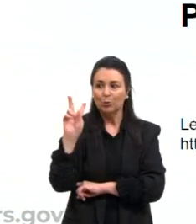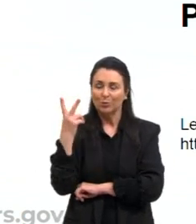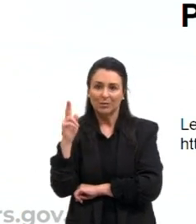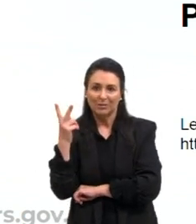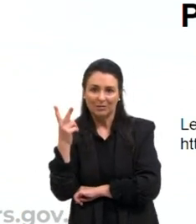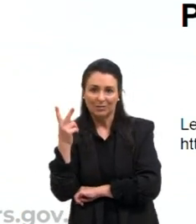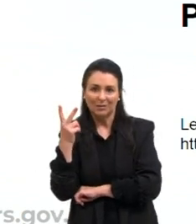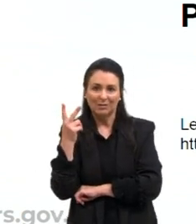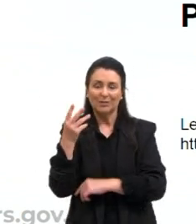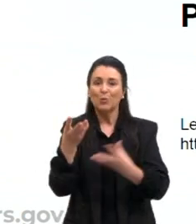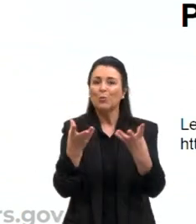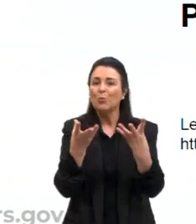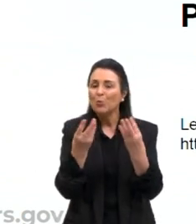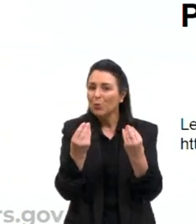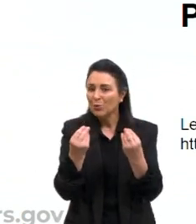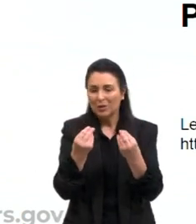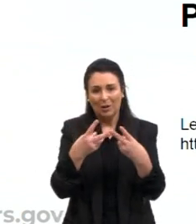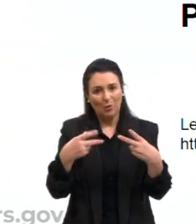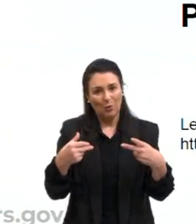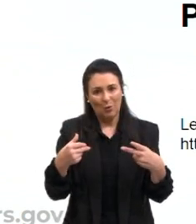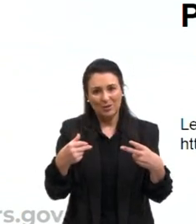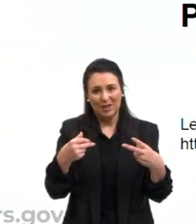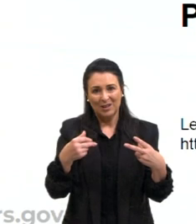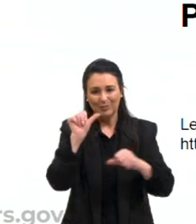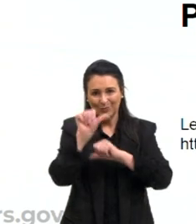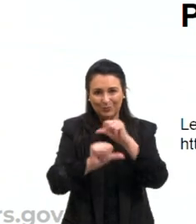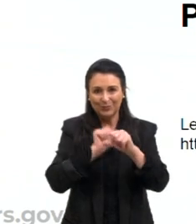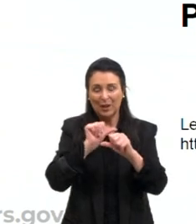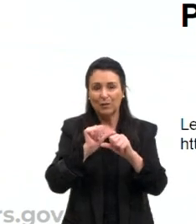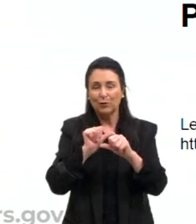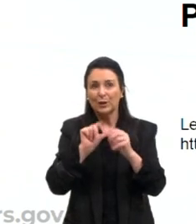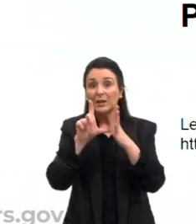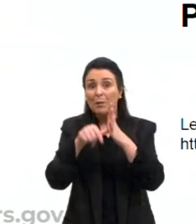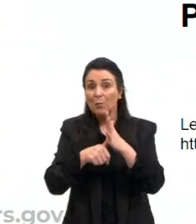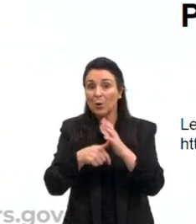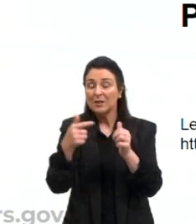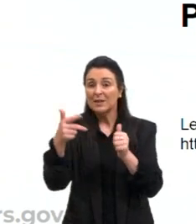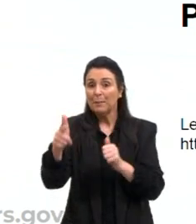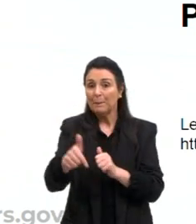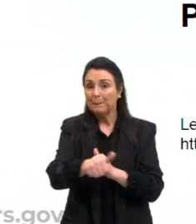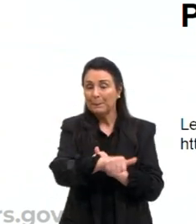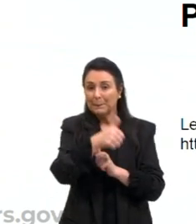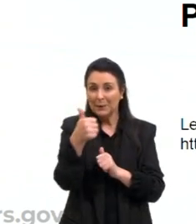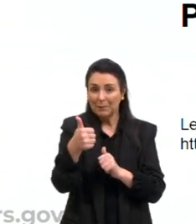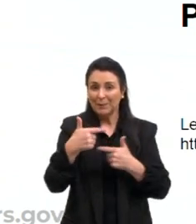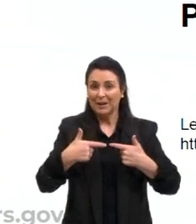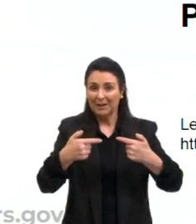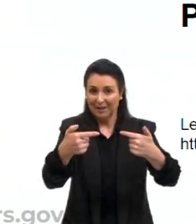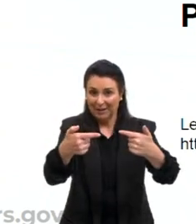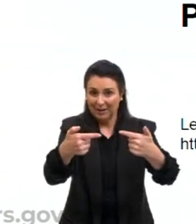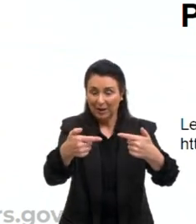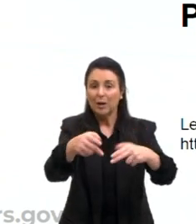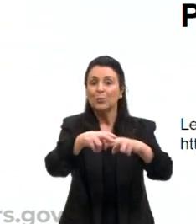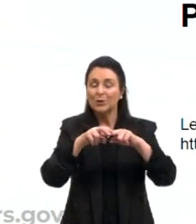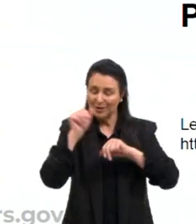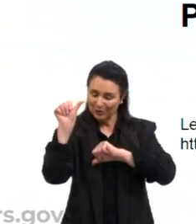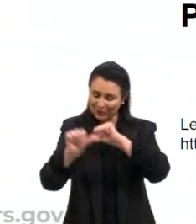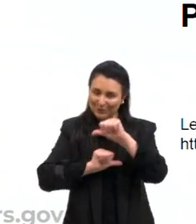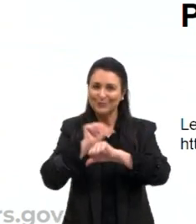na história Então são muitas coisas acontecendo isso vem logo após a Primeira Guerra Mundial Então são muitas transformações